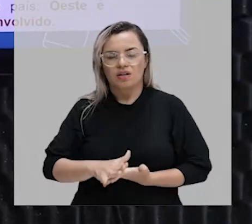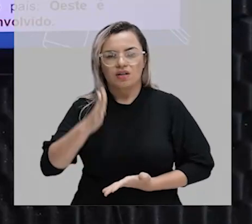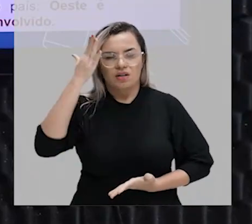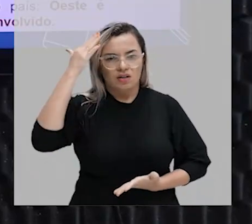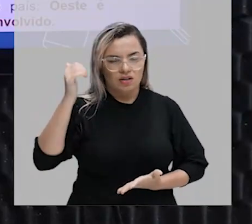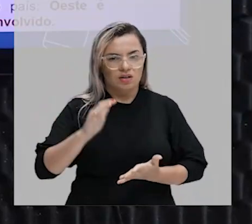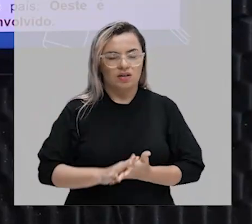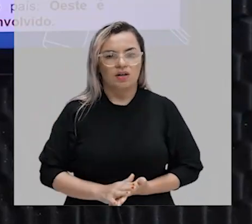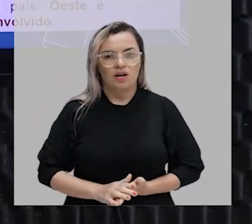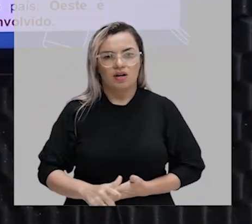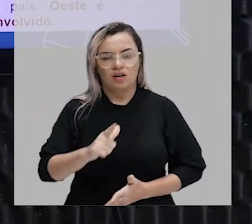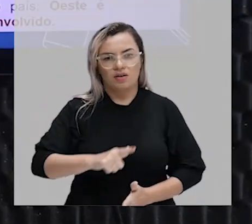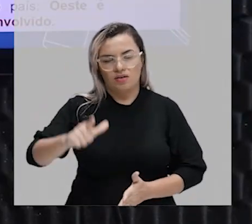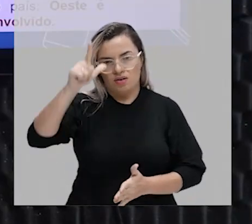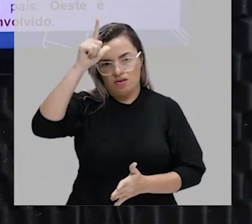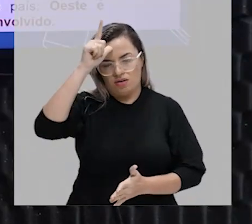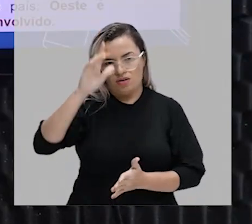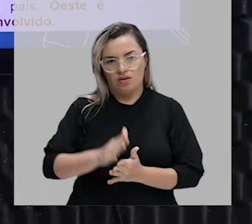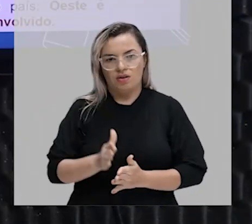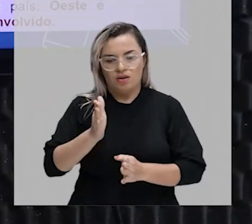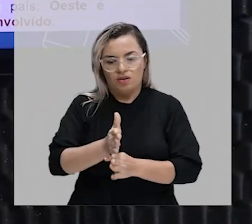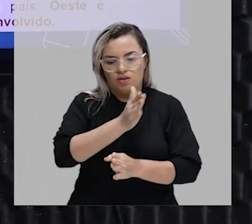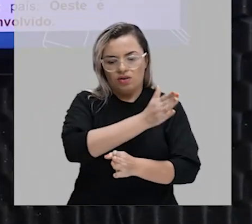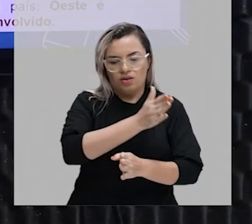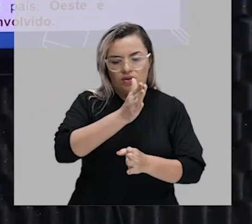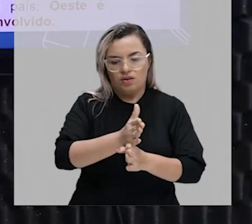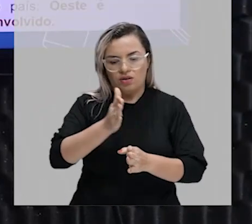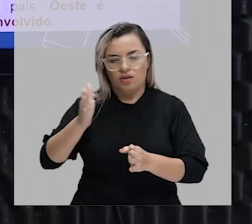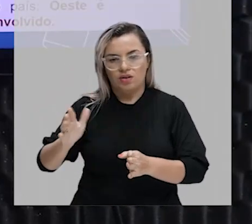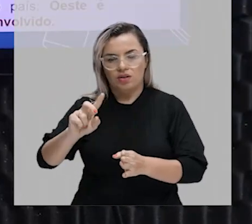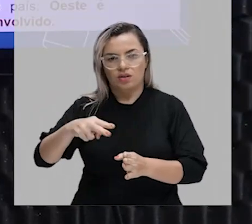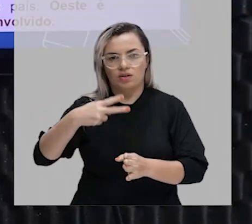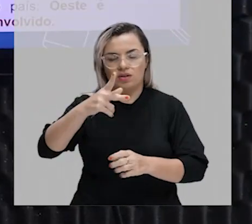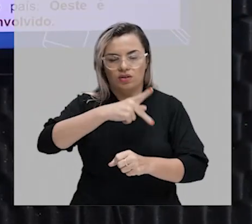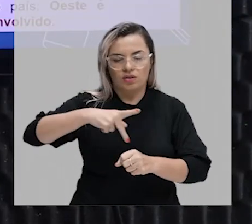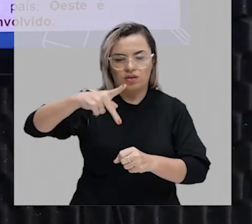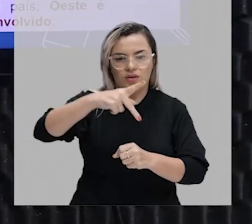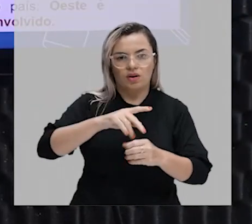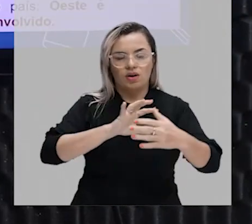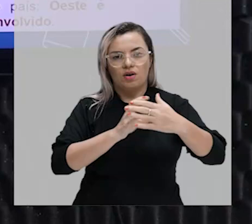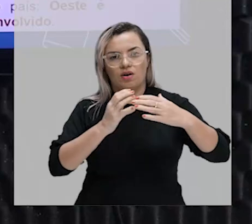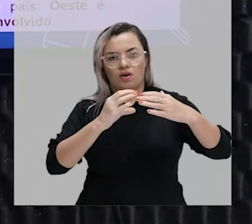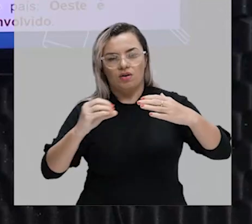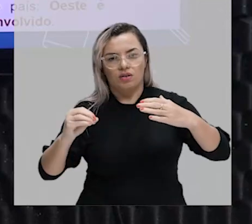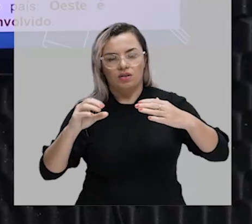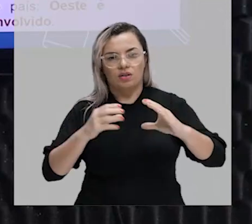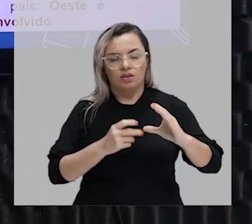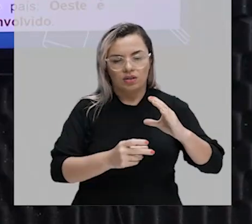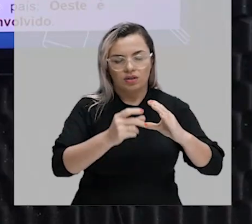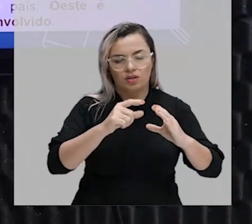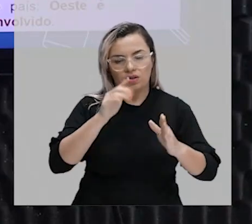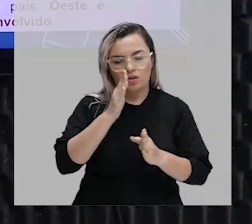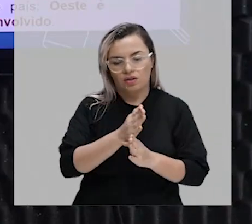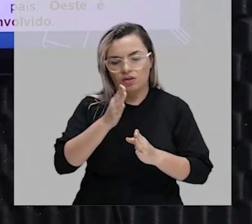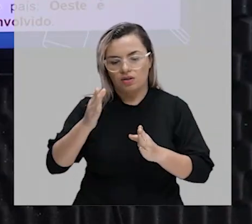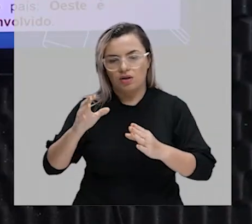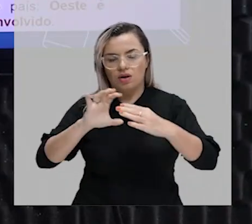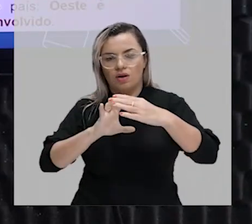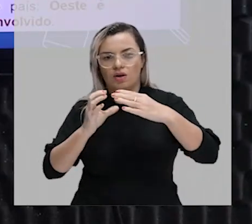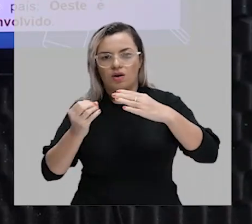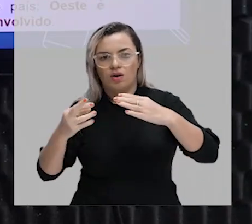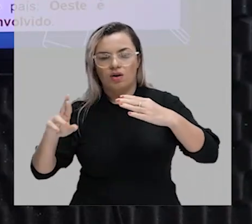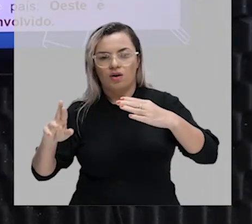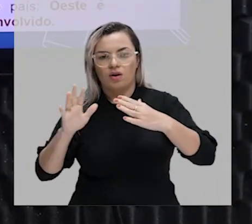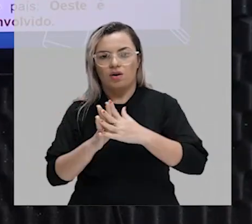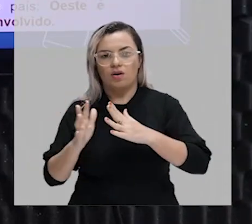em dois países, né? A Alemanha ocidental capitalista, a Alemanha oriental socialista. O que fica muito claro